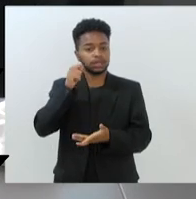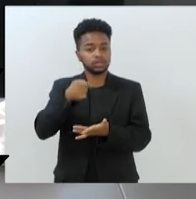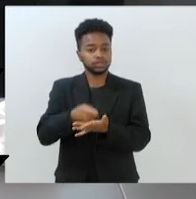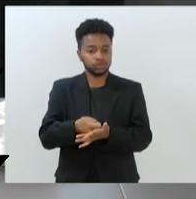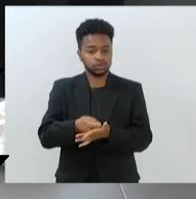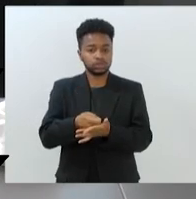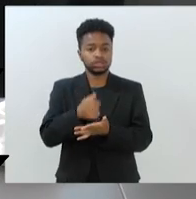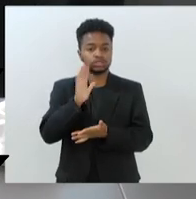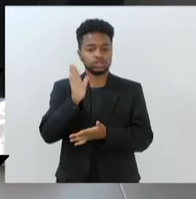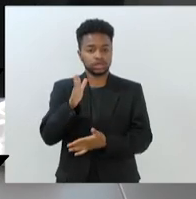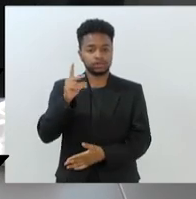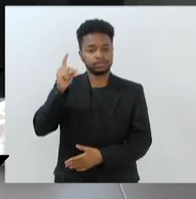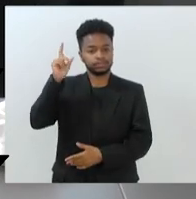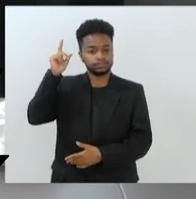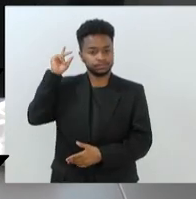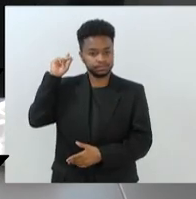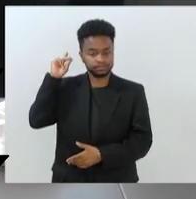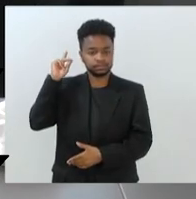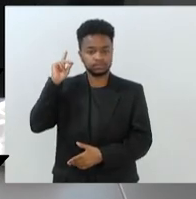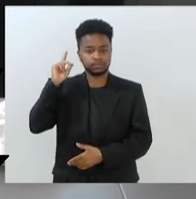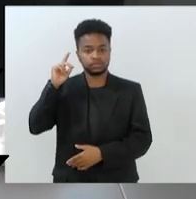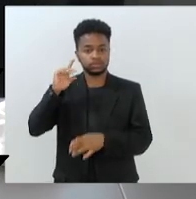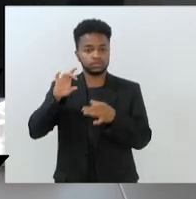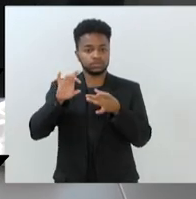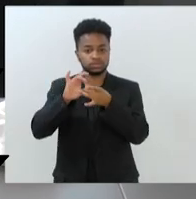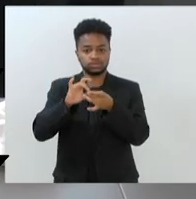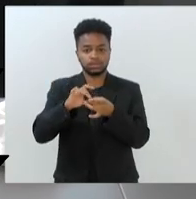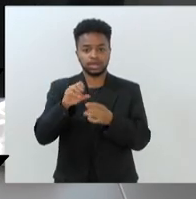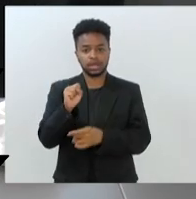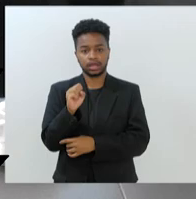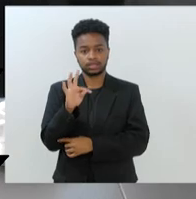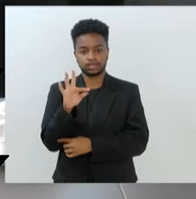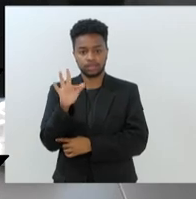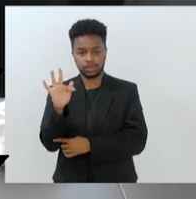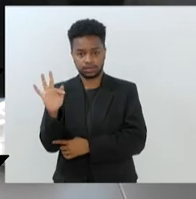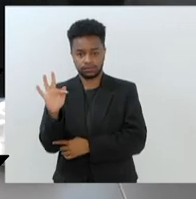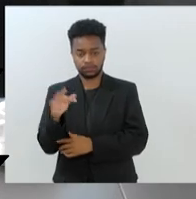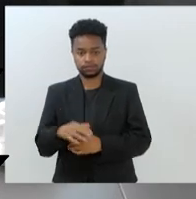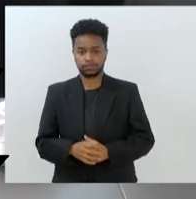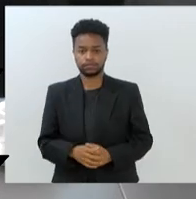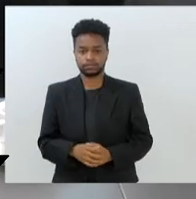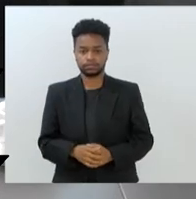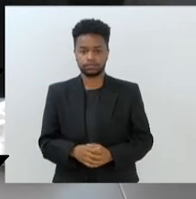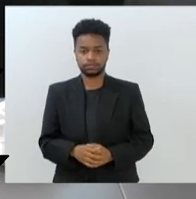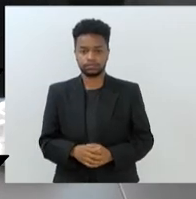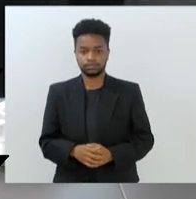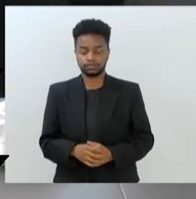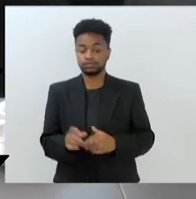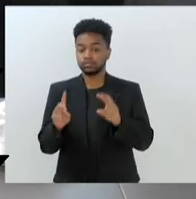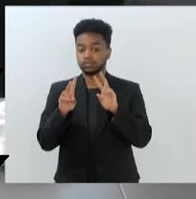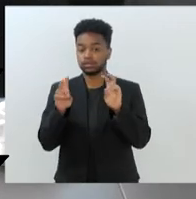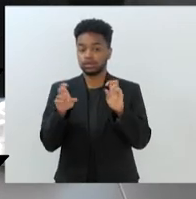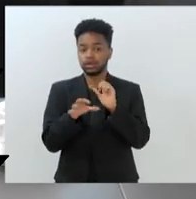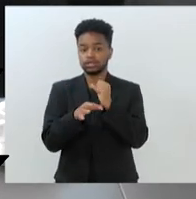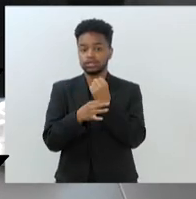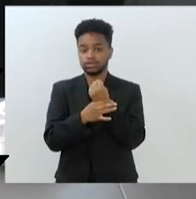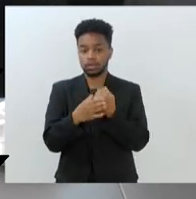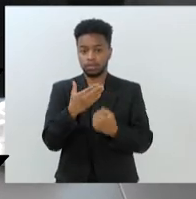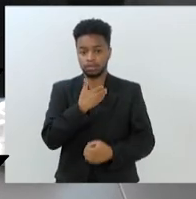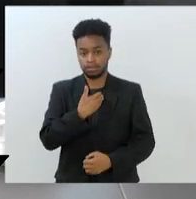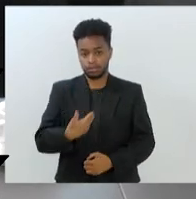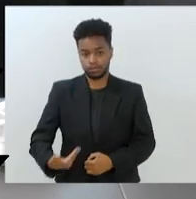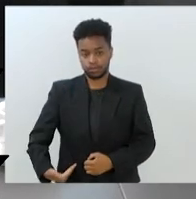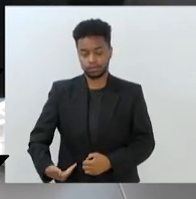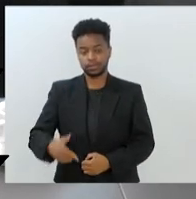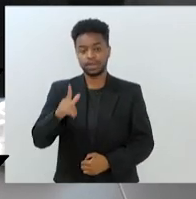já pretéritas do Supremo Tribunal Federal. Segurança pública é uma